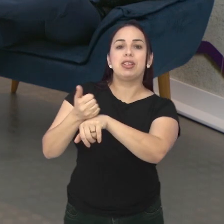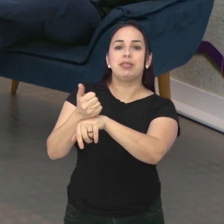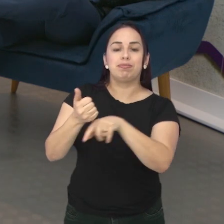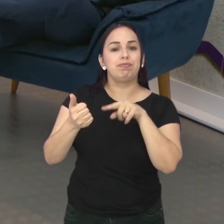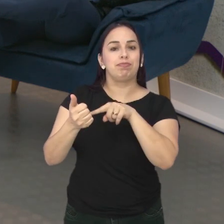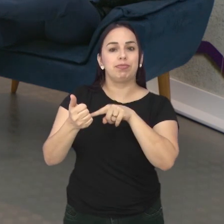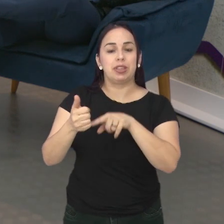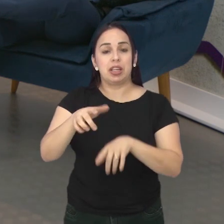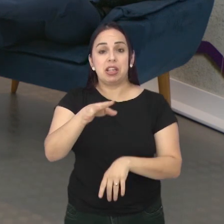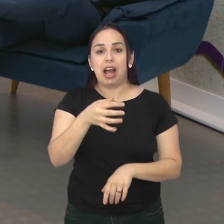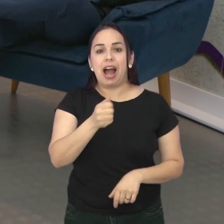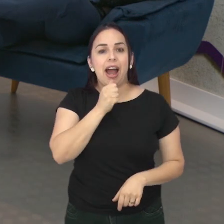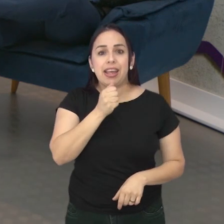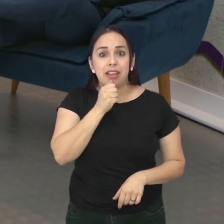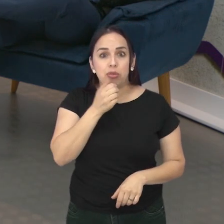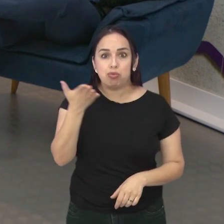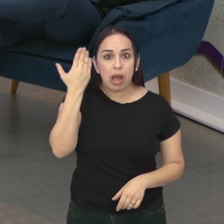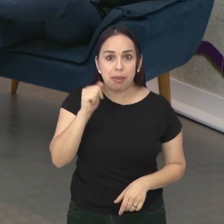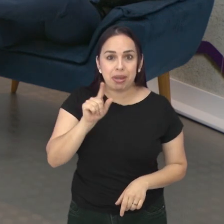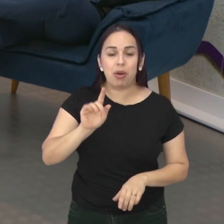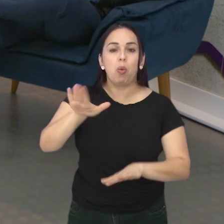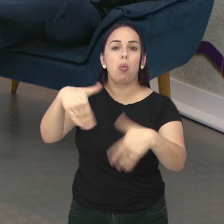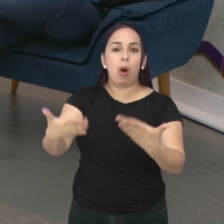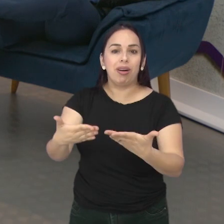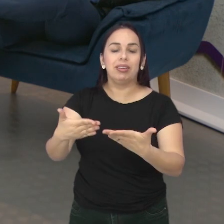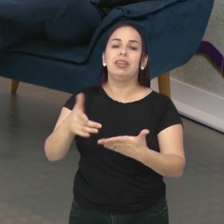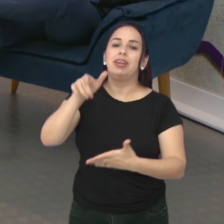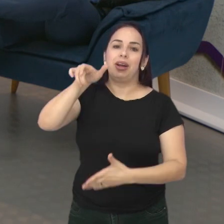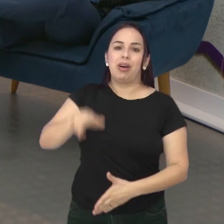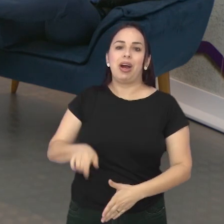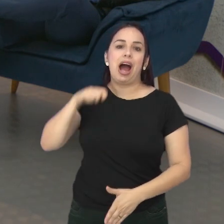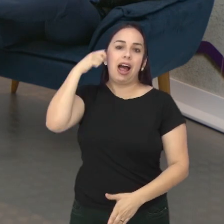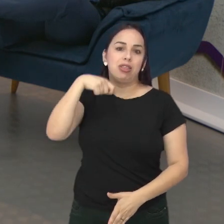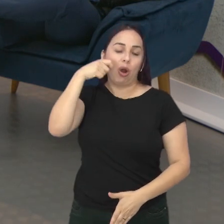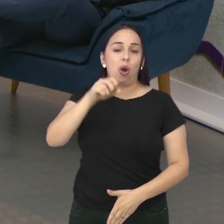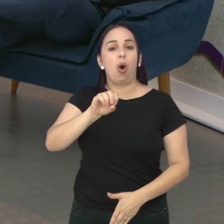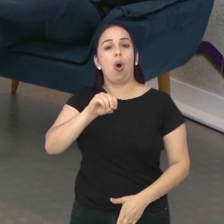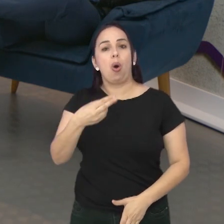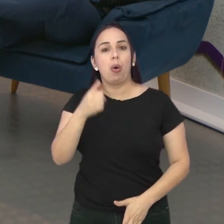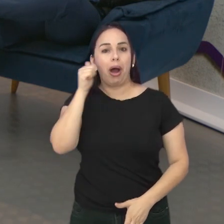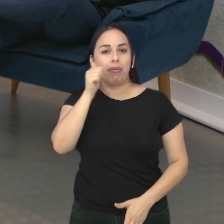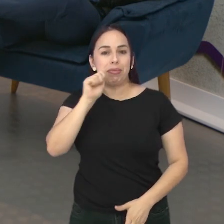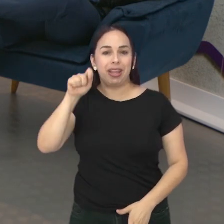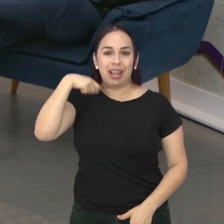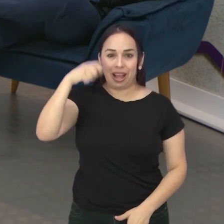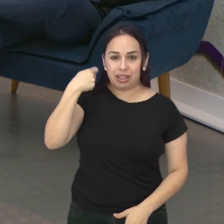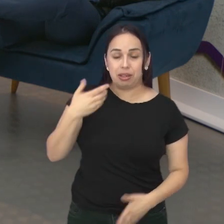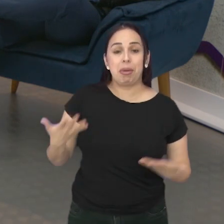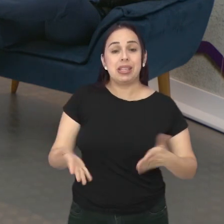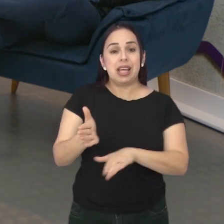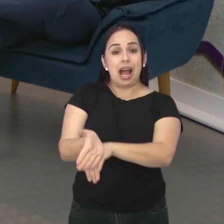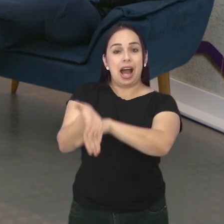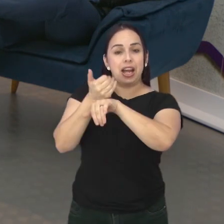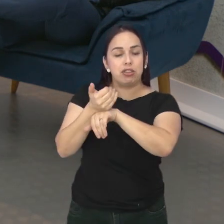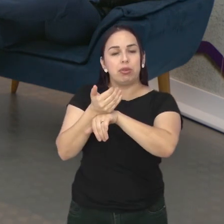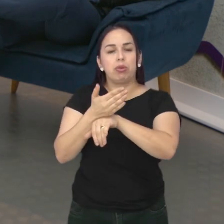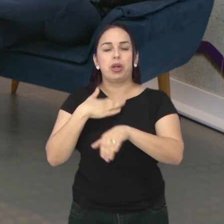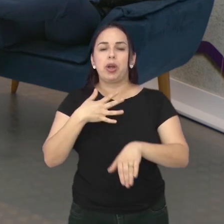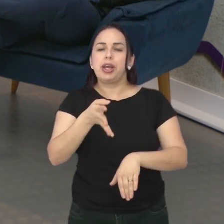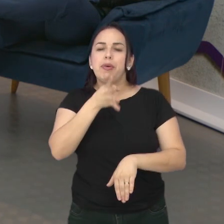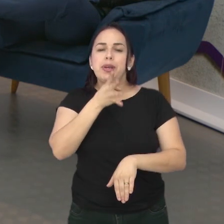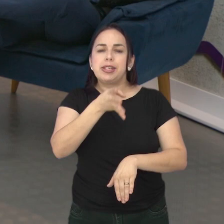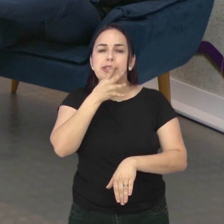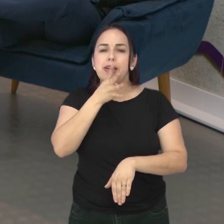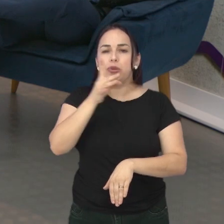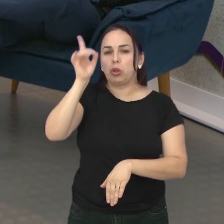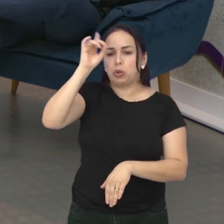profissão tão intensa. E se você ainda não sabe, estamos falando do ator ou atriz. Mas antes, vamos conhecer o dia a dia